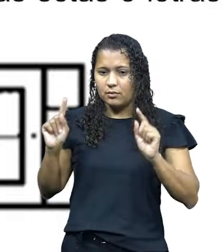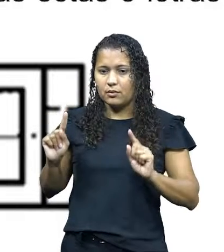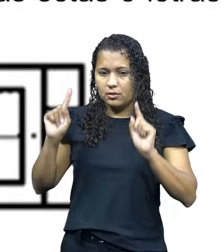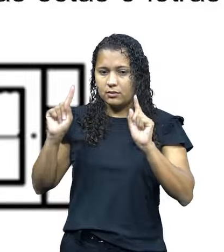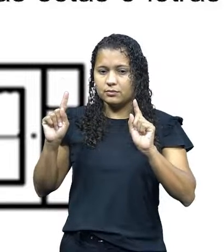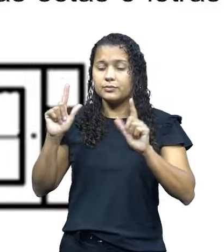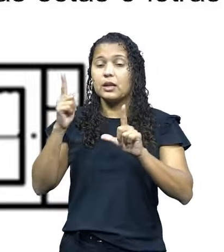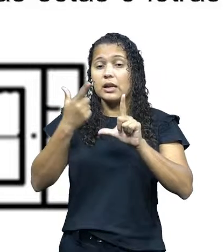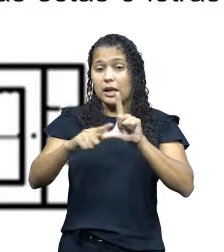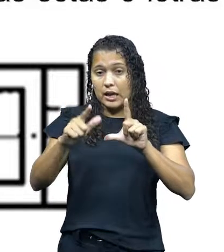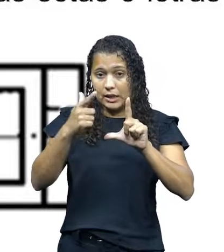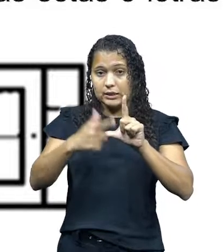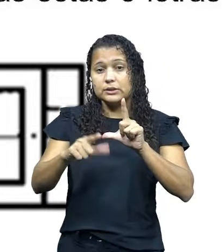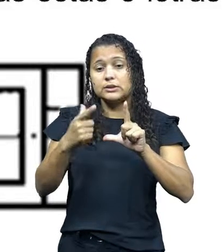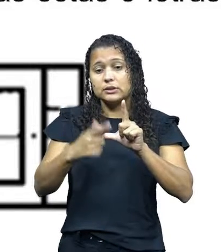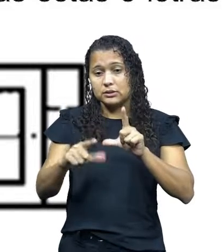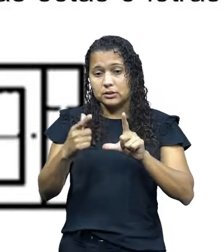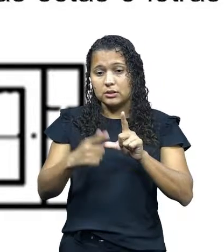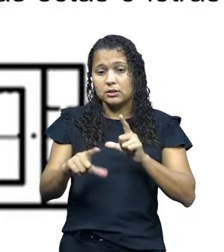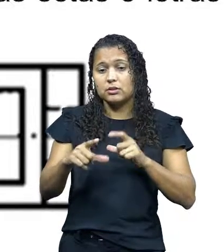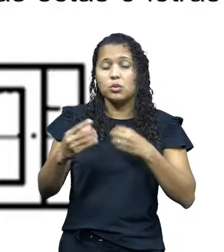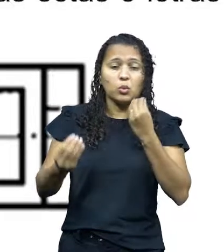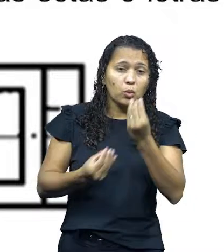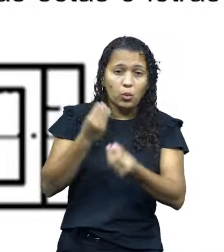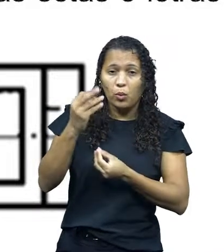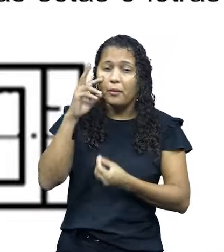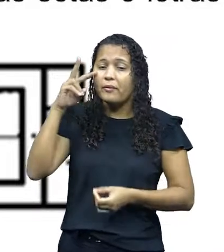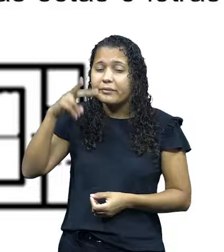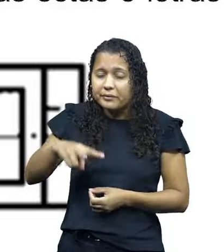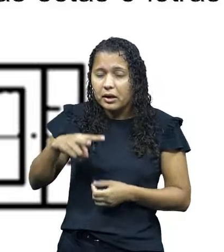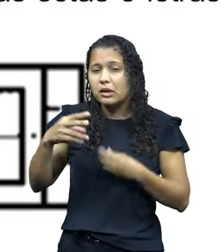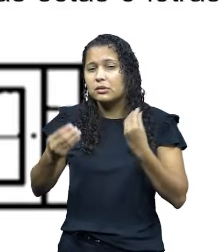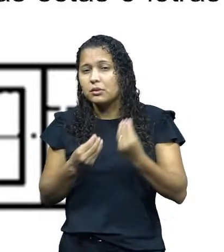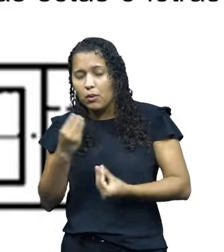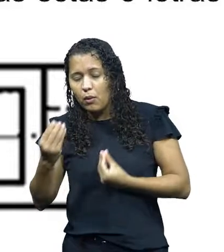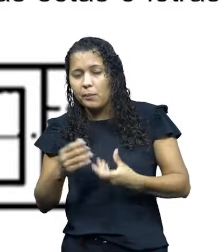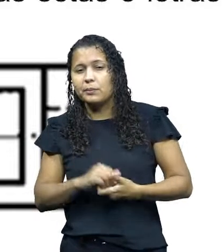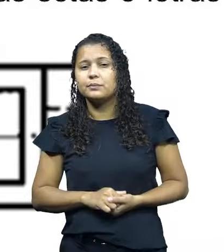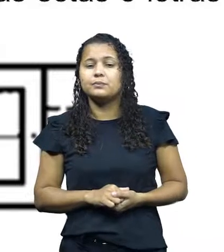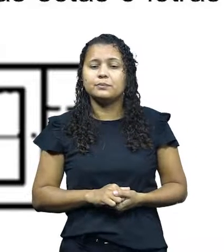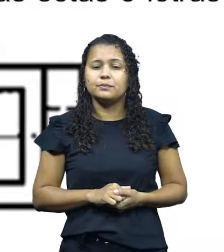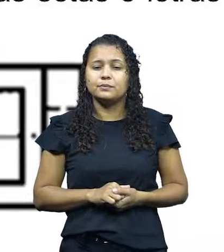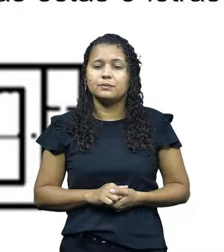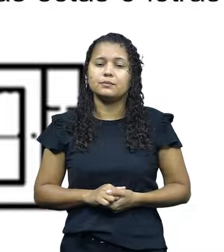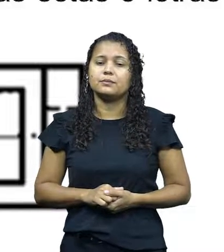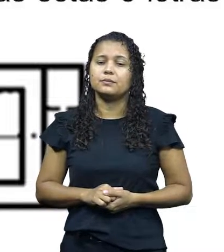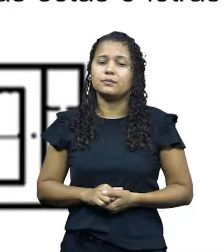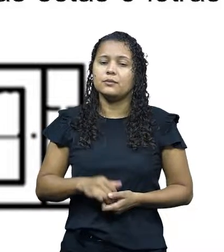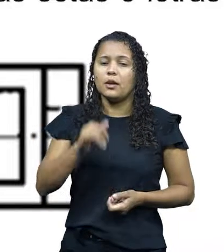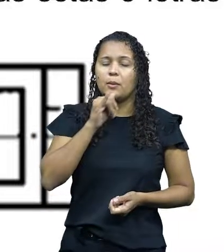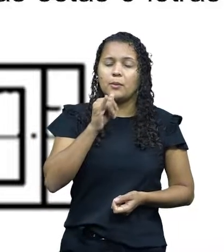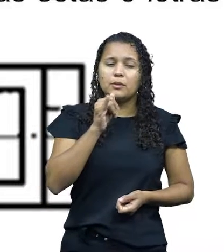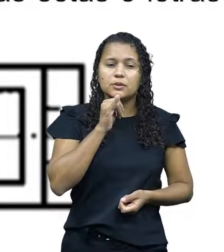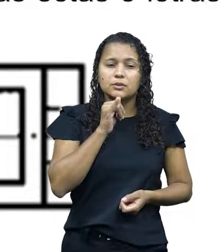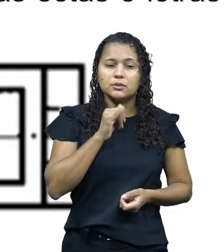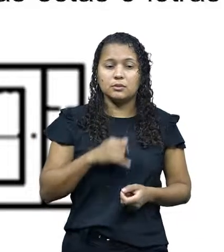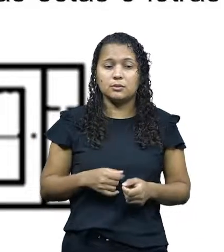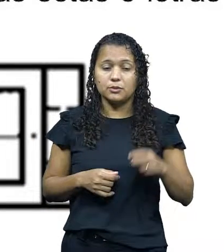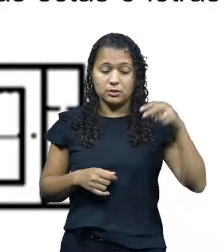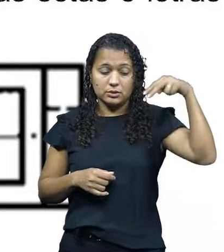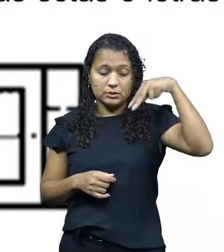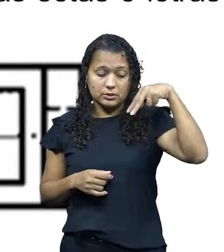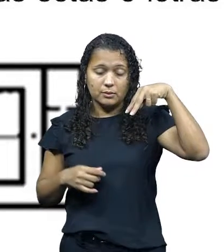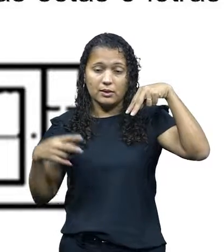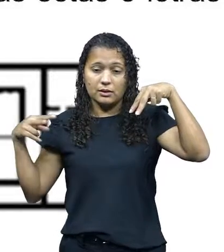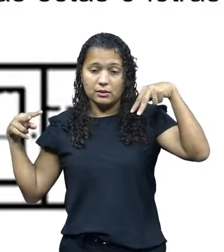2 setas, e letras determinando a posição do observador, é como o observador está vendo. Então, aqui a gente está vendo ela de cima, mas ela